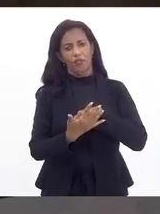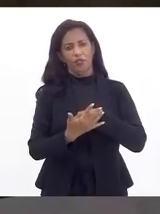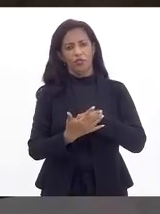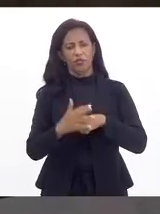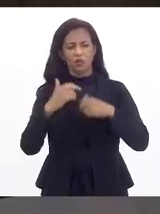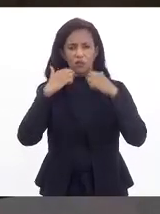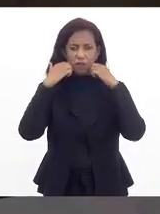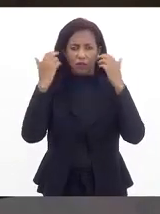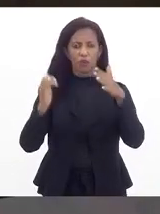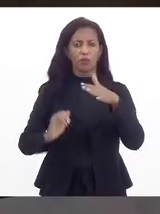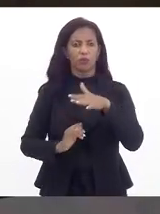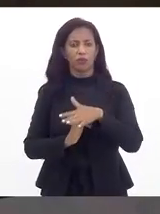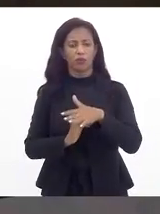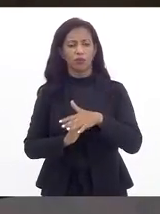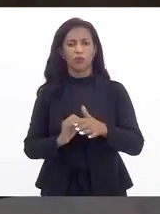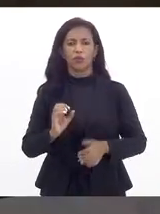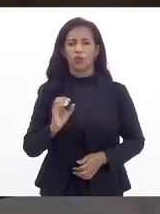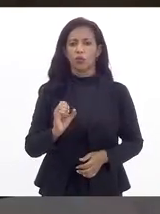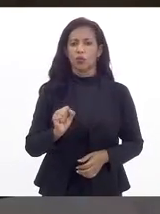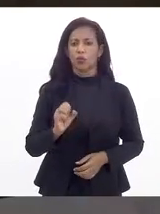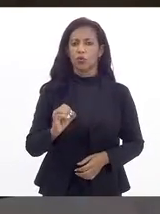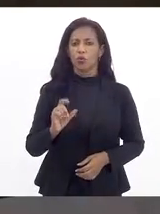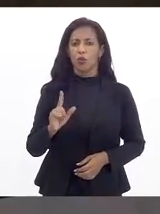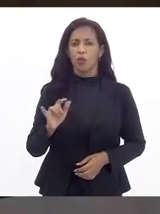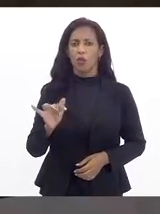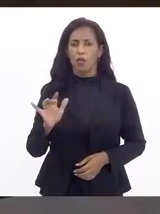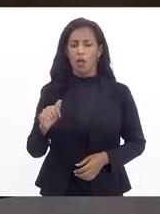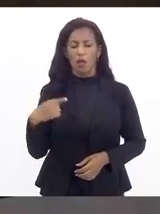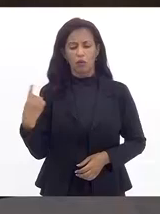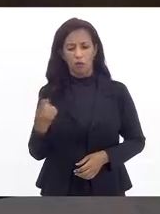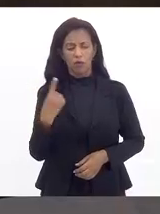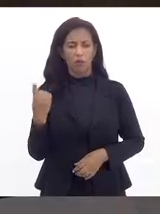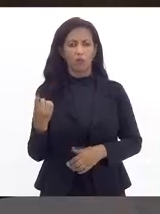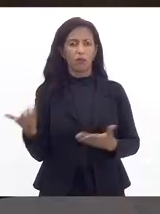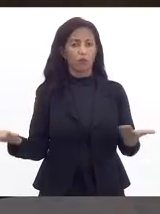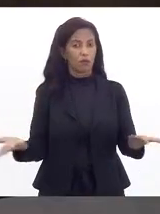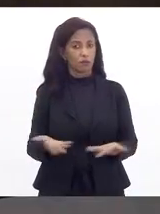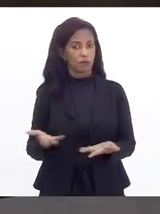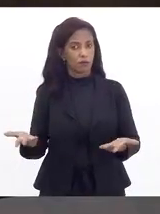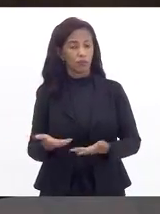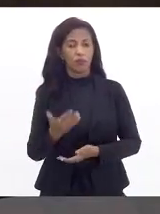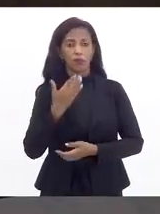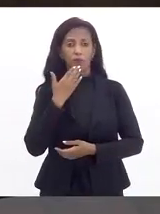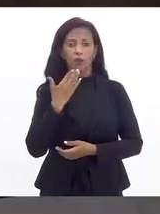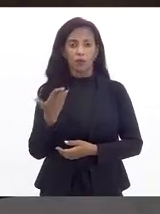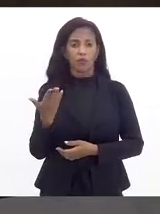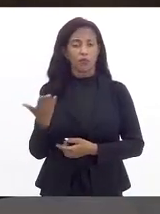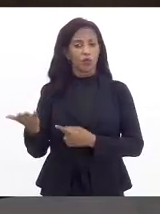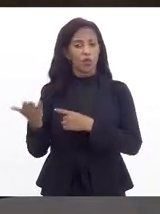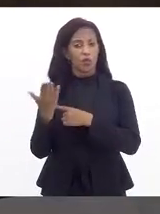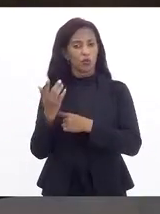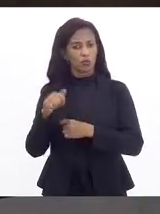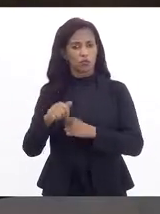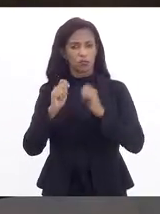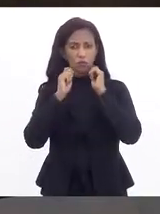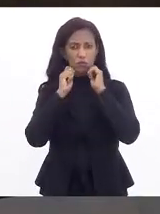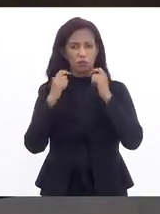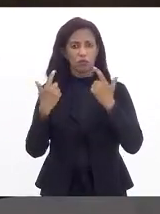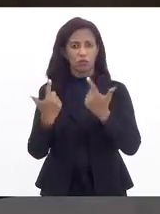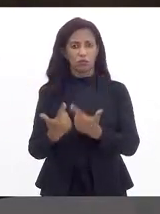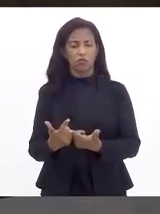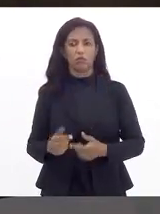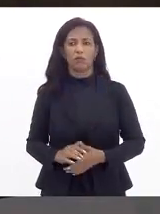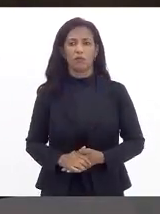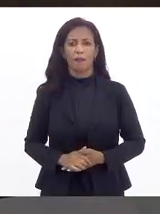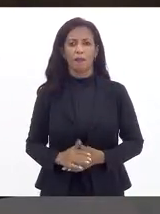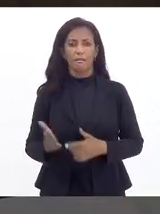para o Instituto Solidário. E nós vamos imediatamente pedir a ajuda dessa casa, a